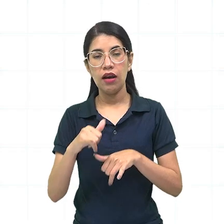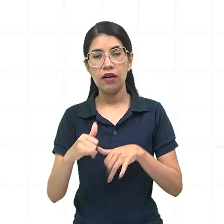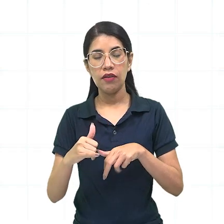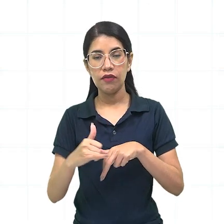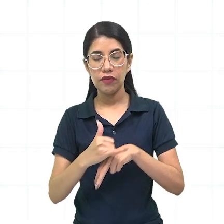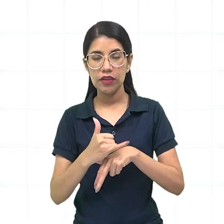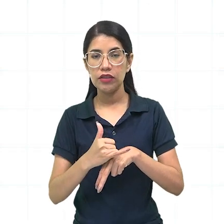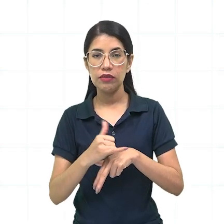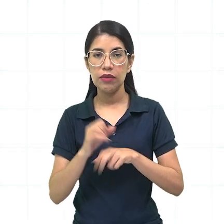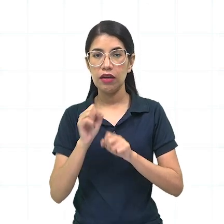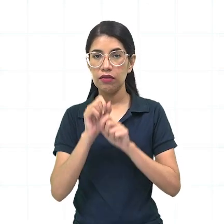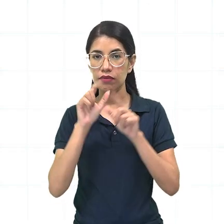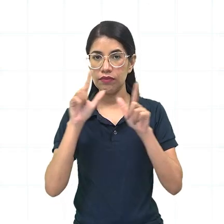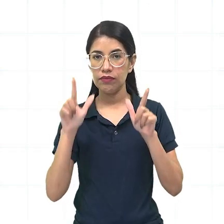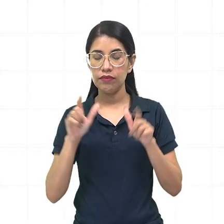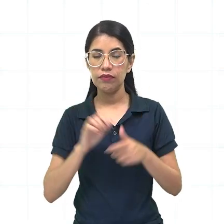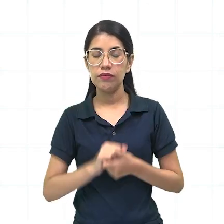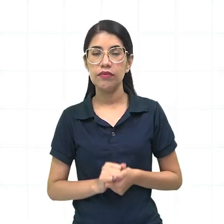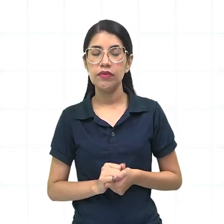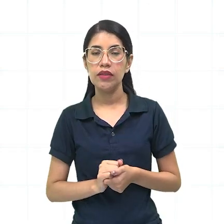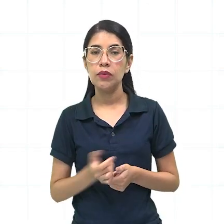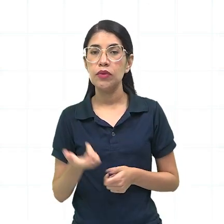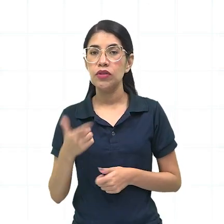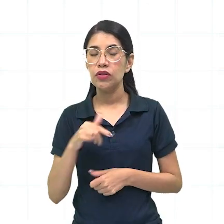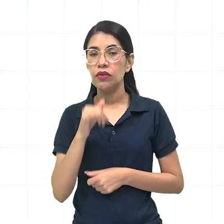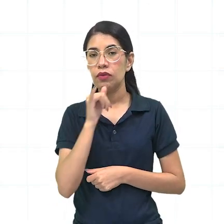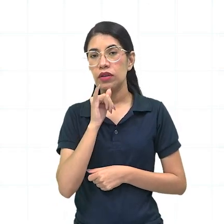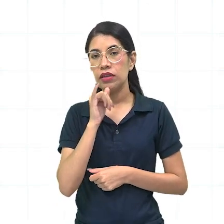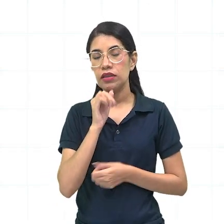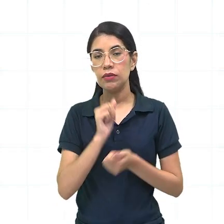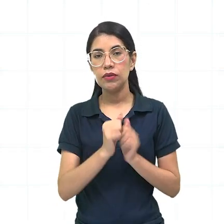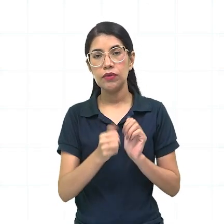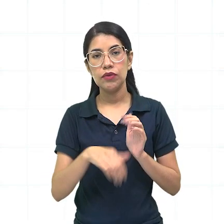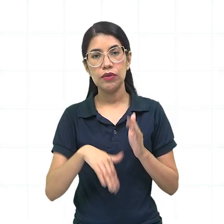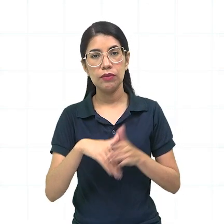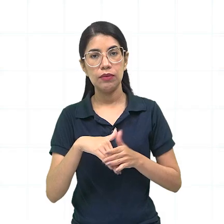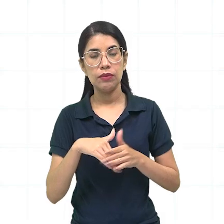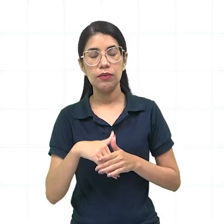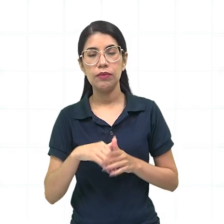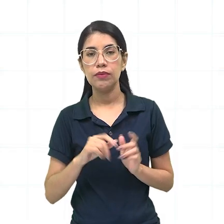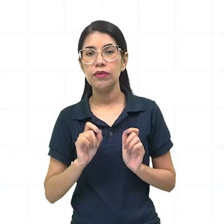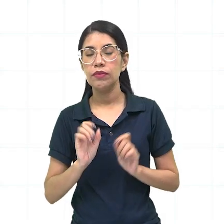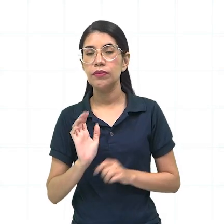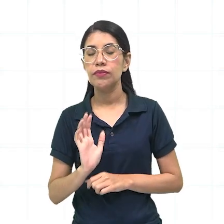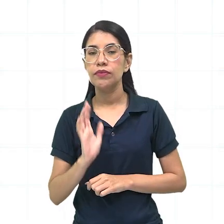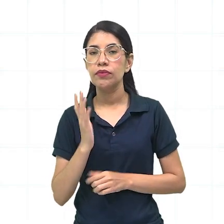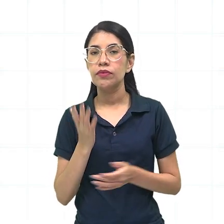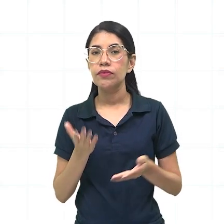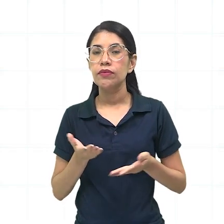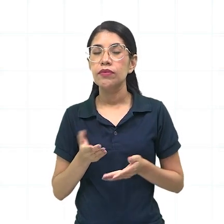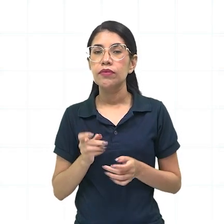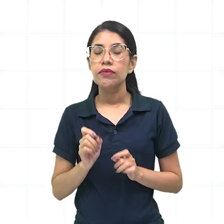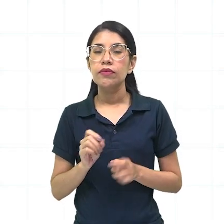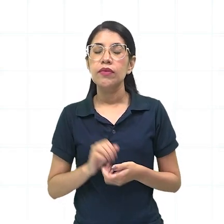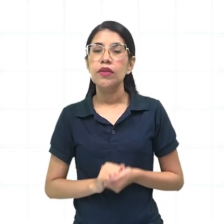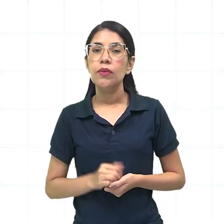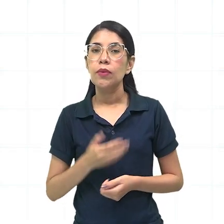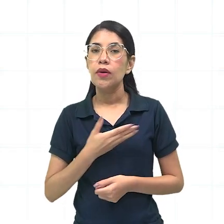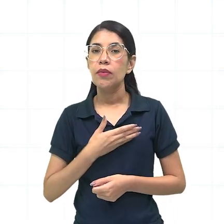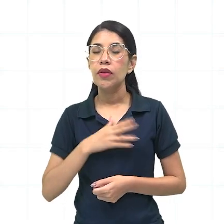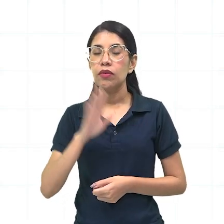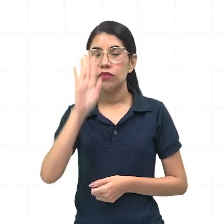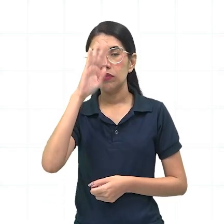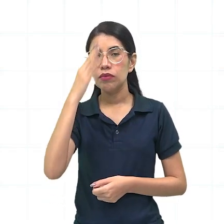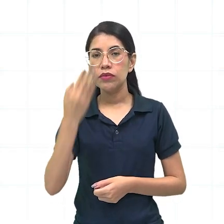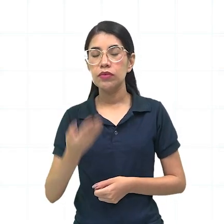Muito bem, vamos lá para a nossa situação do futebol de novo, né? Tudo acontece no futebol, né? E aí, de repente, um dos colegas lá cai no